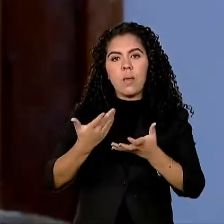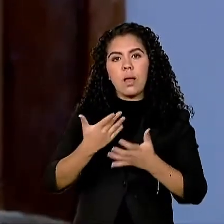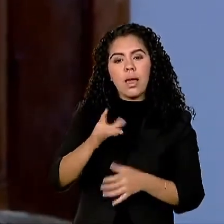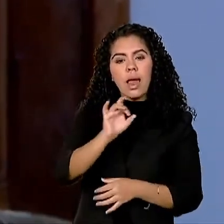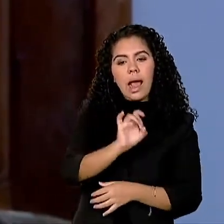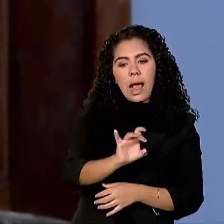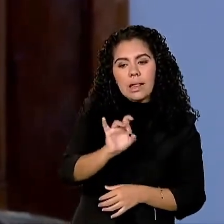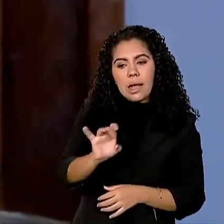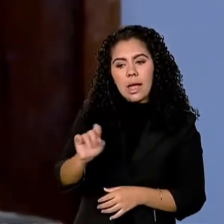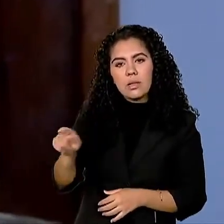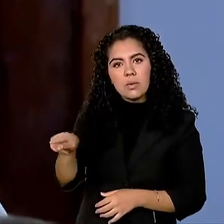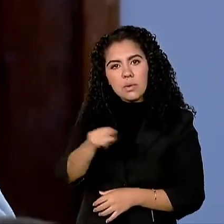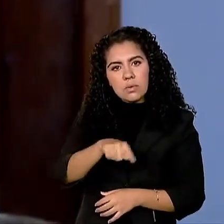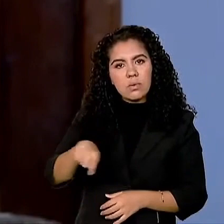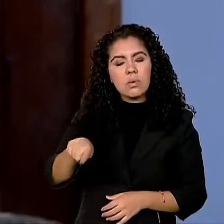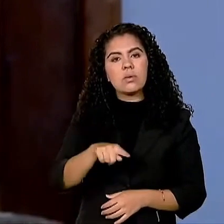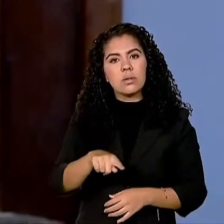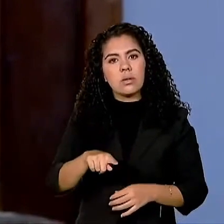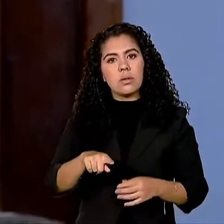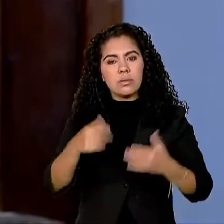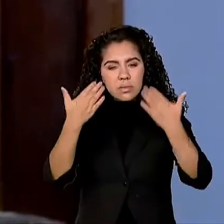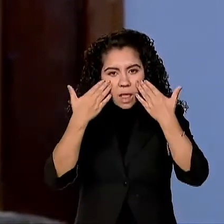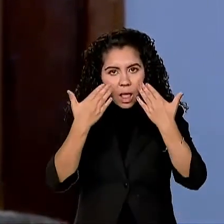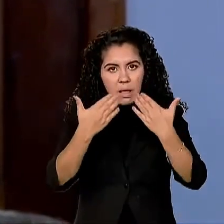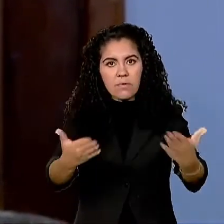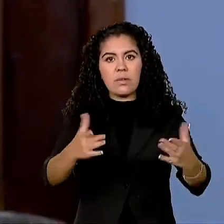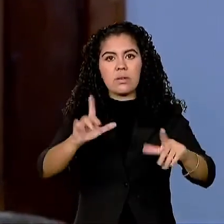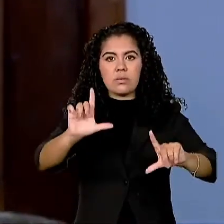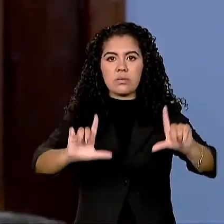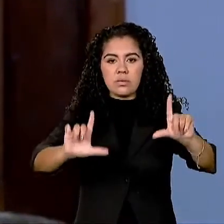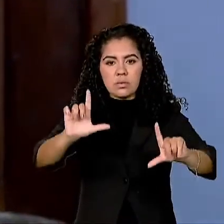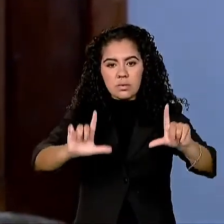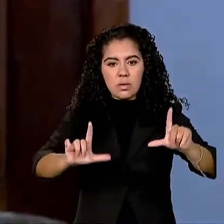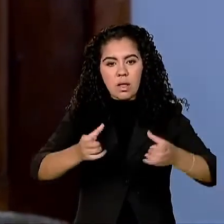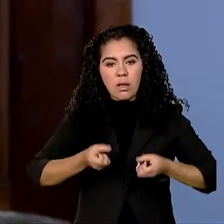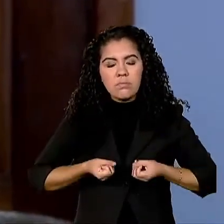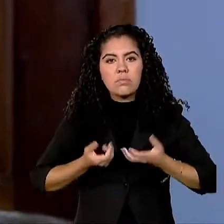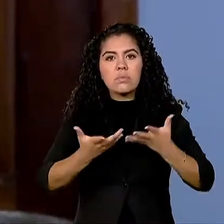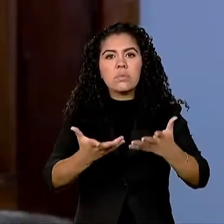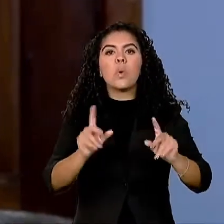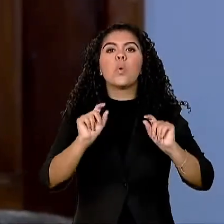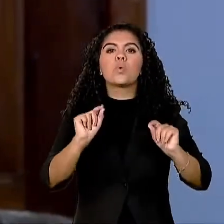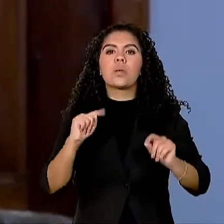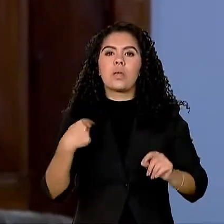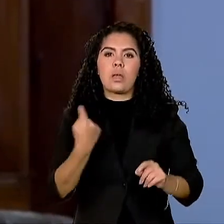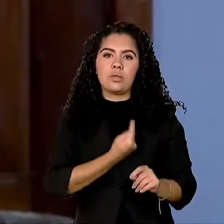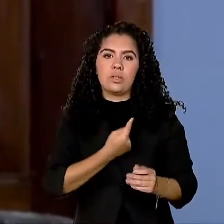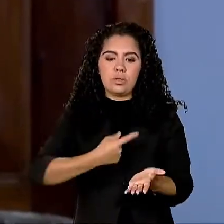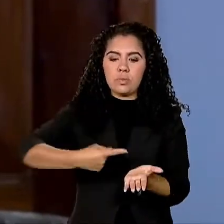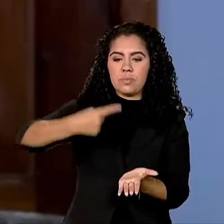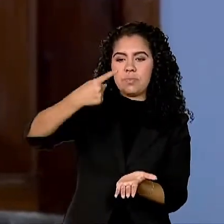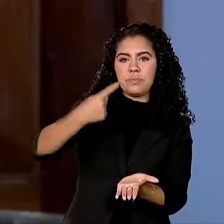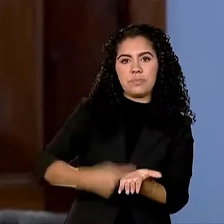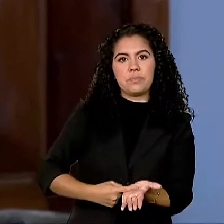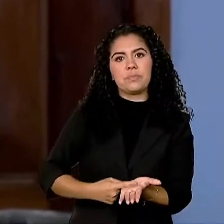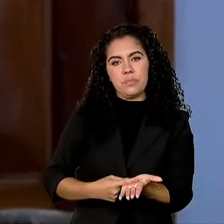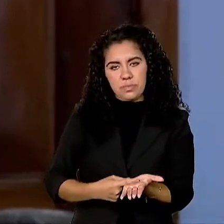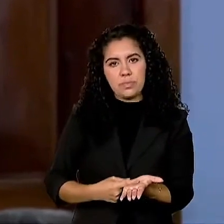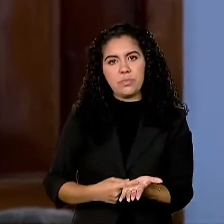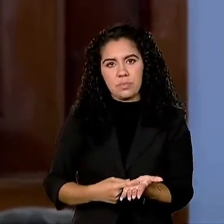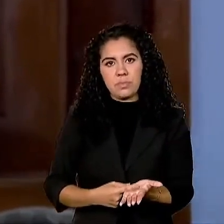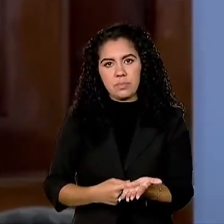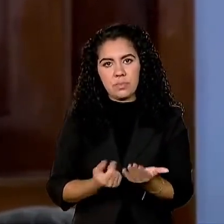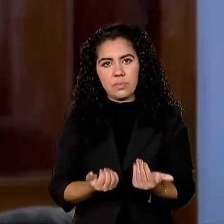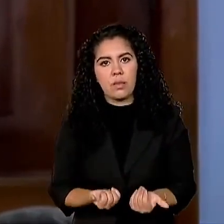minha frente, mas também na frente da imprensa, do que nós estamos nos comprometendo a fazer